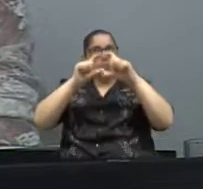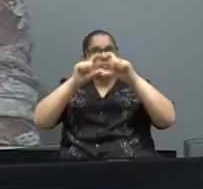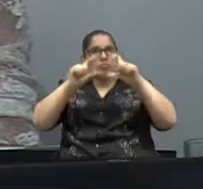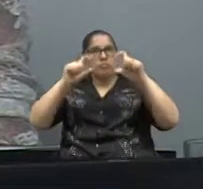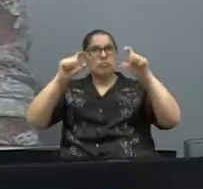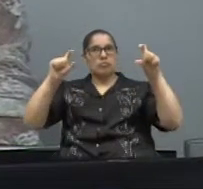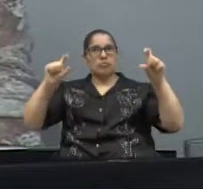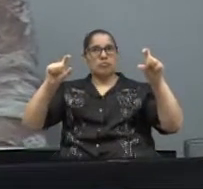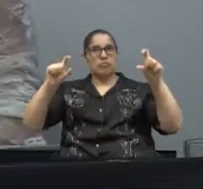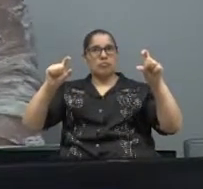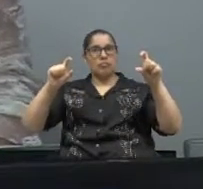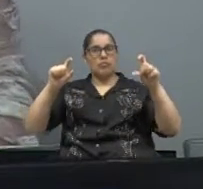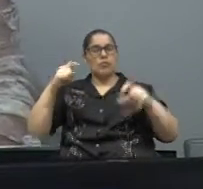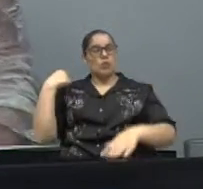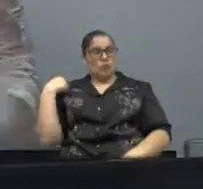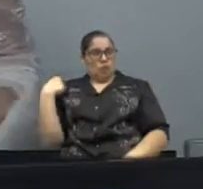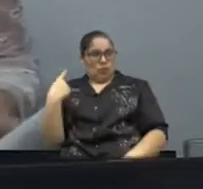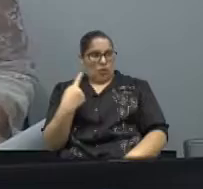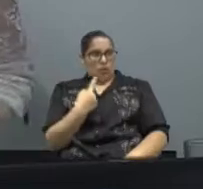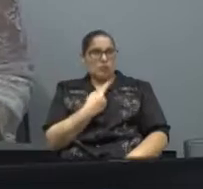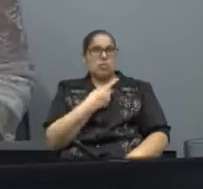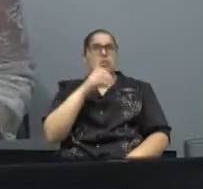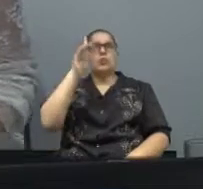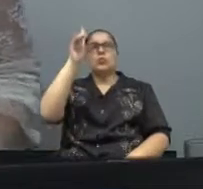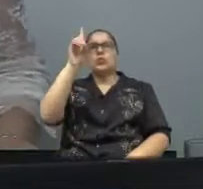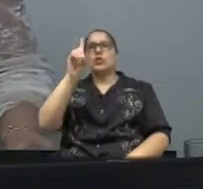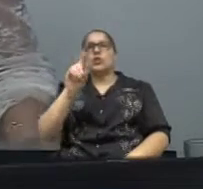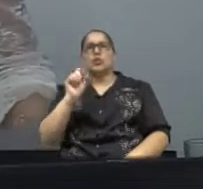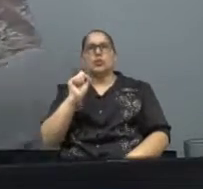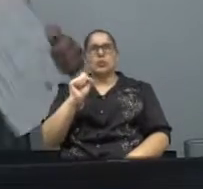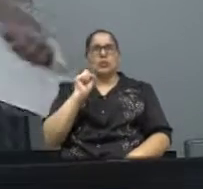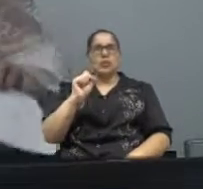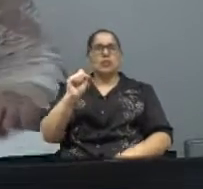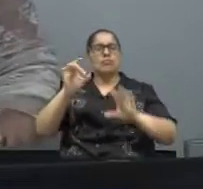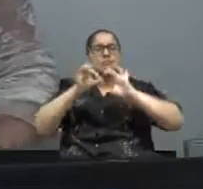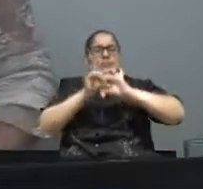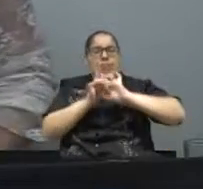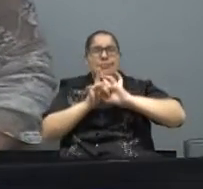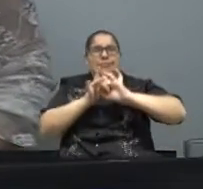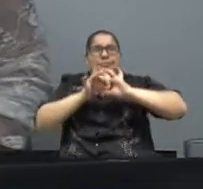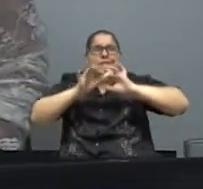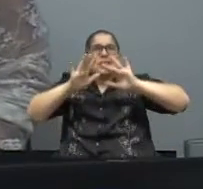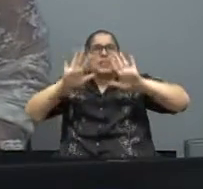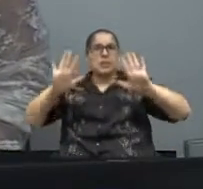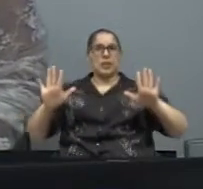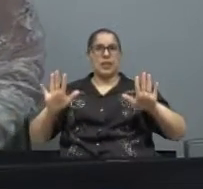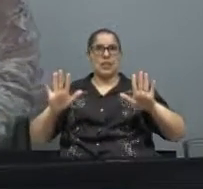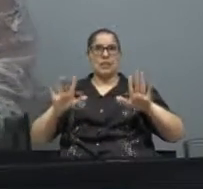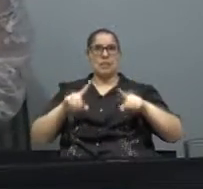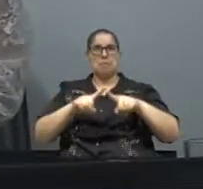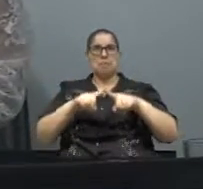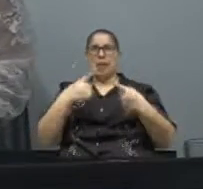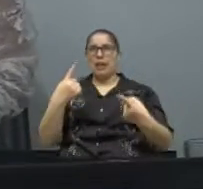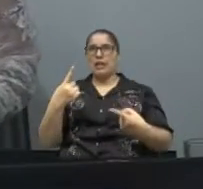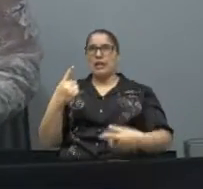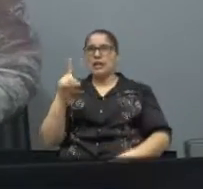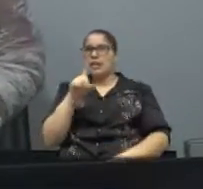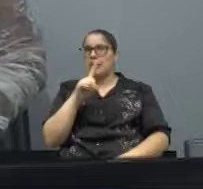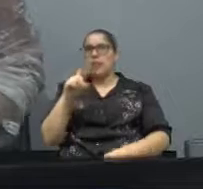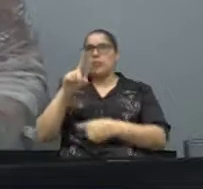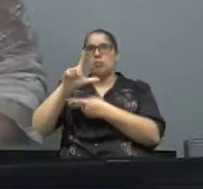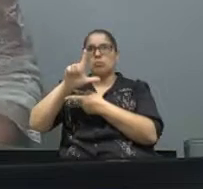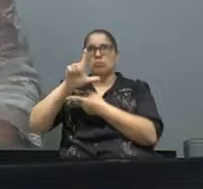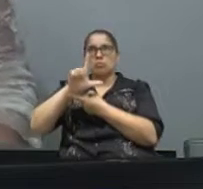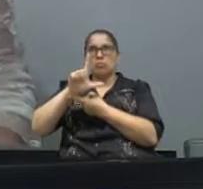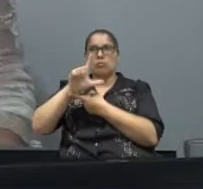de libertinagem. E o que aconteceu ali foi exatamente isso. Fui até ver o significado,